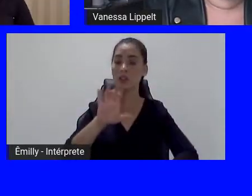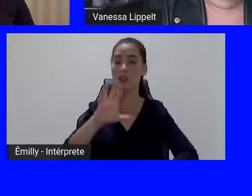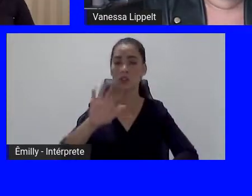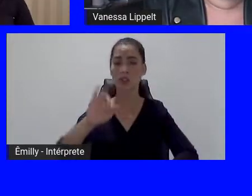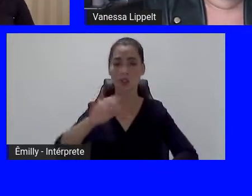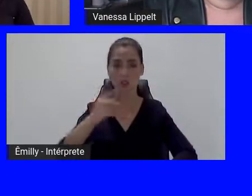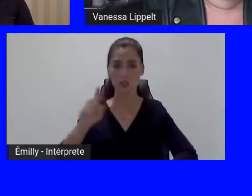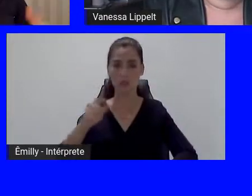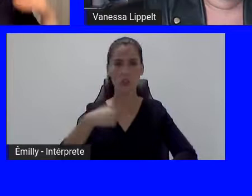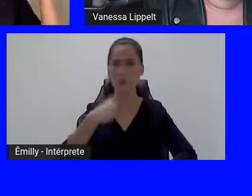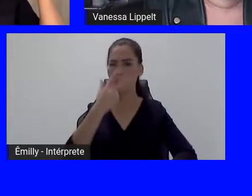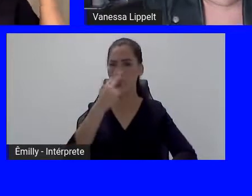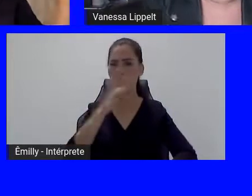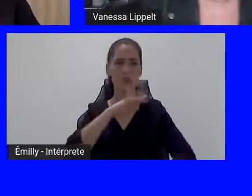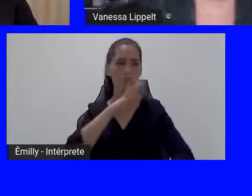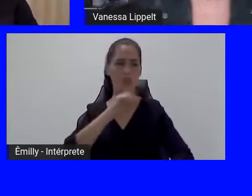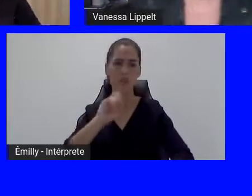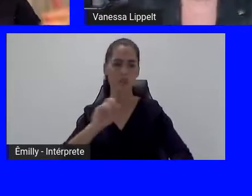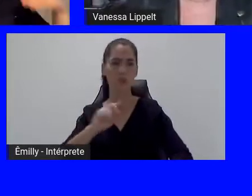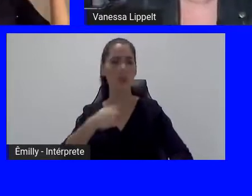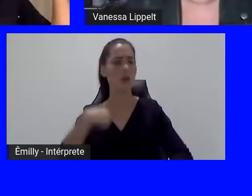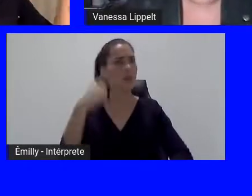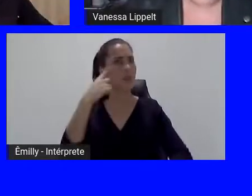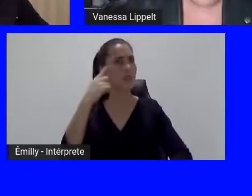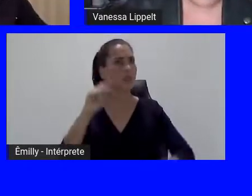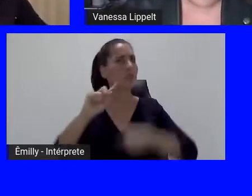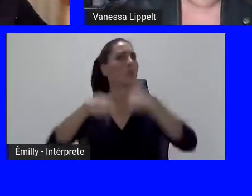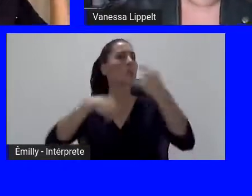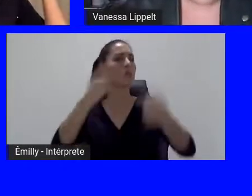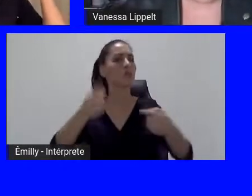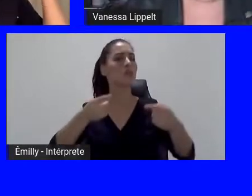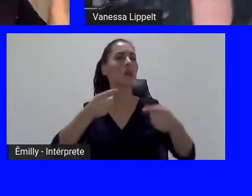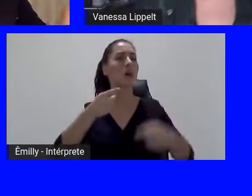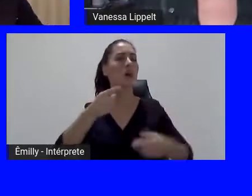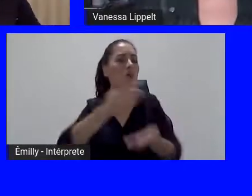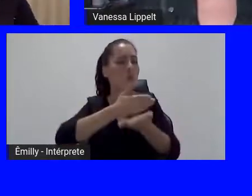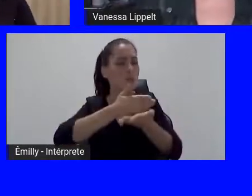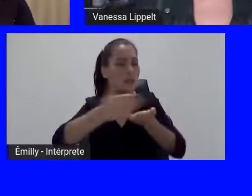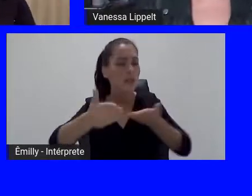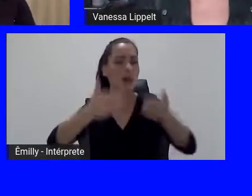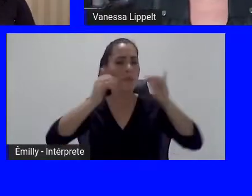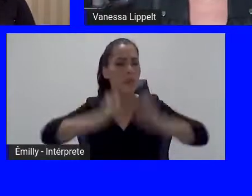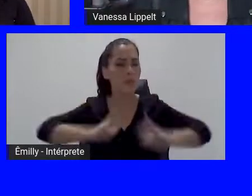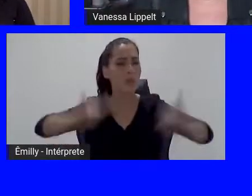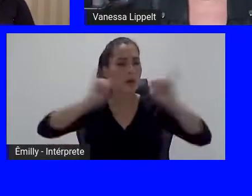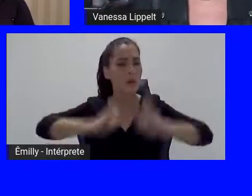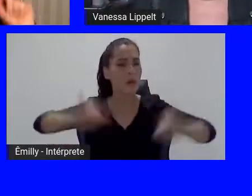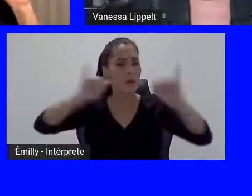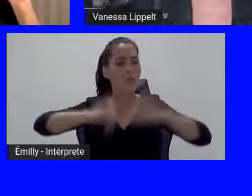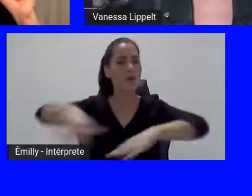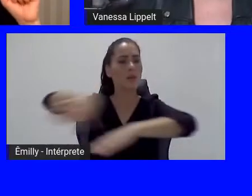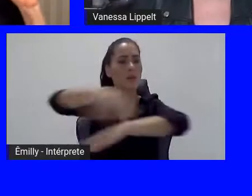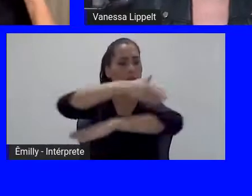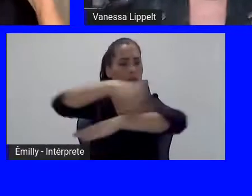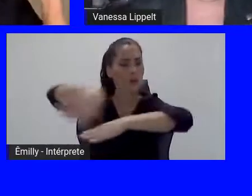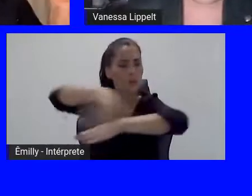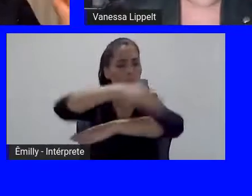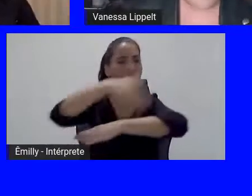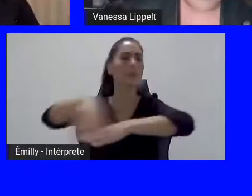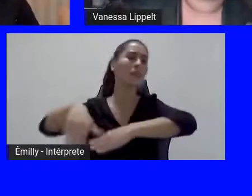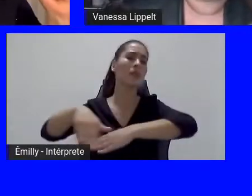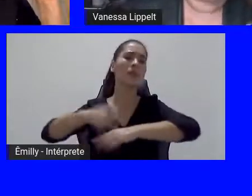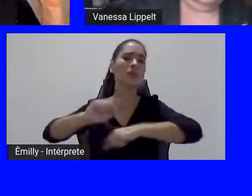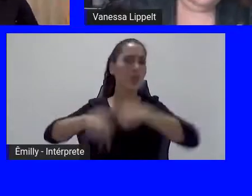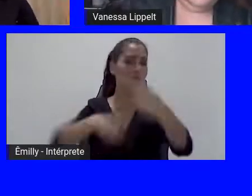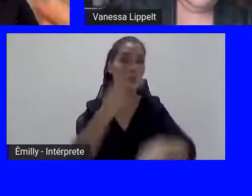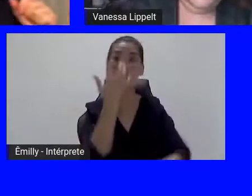a campanha na rua, e já vou começar depois do carnaval, todos os finais de semana, percorrer todos os estados brasileiros, não só as capitais, de